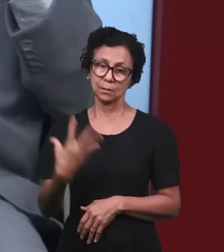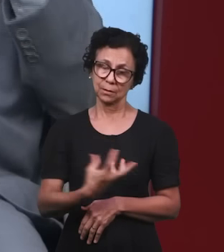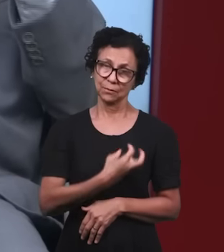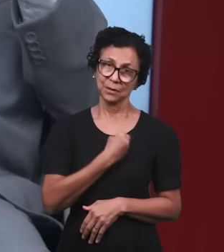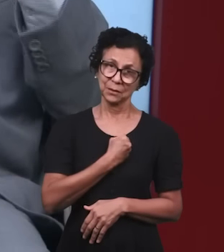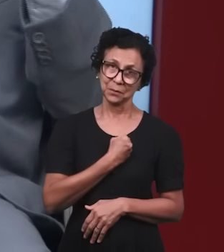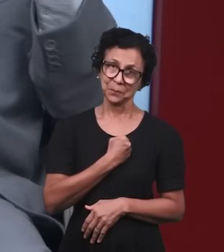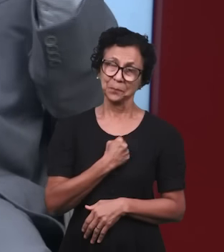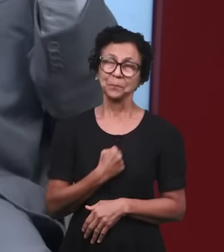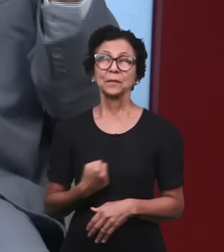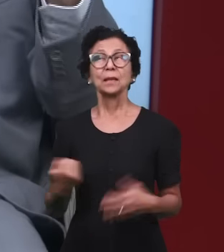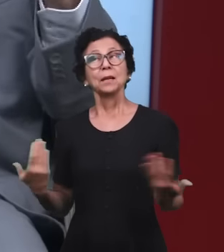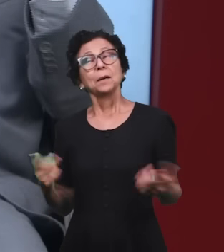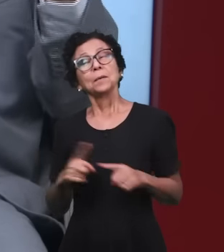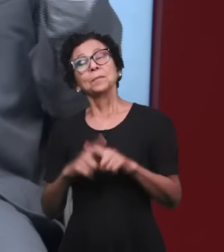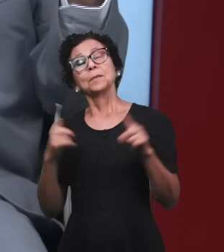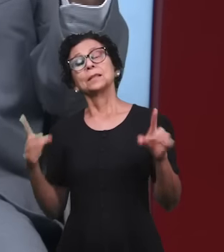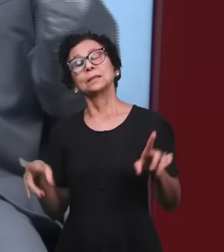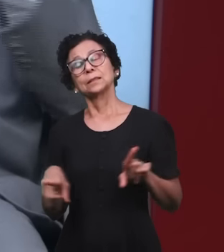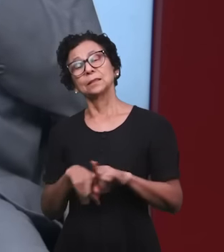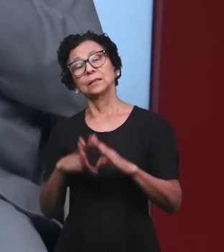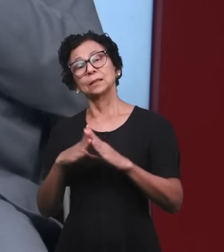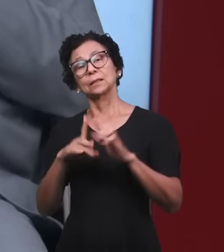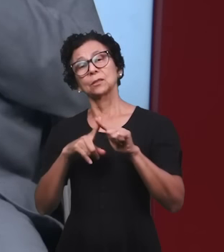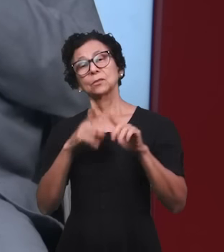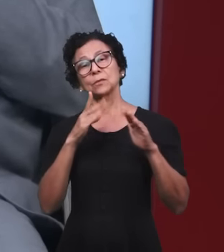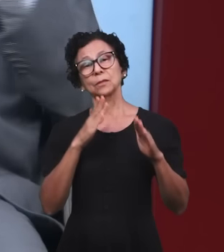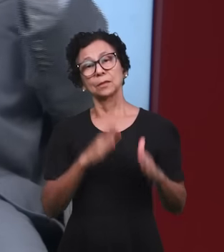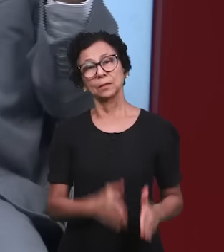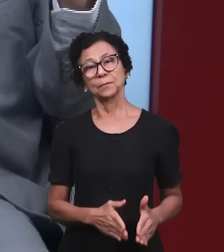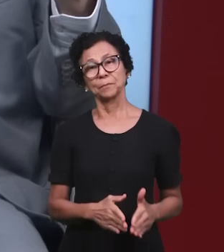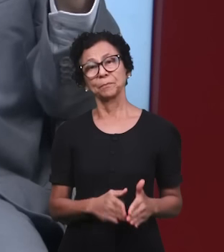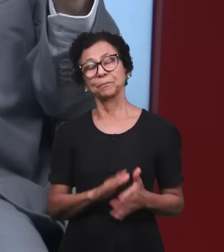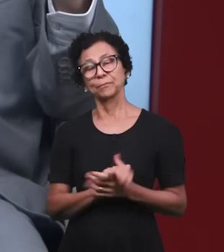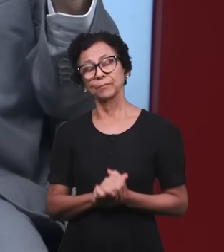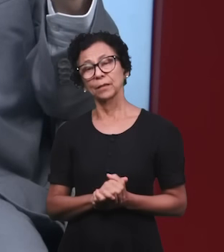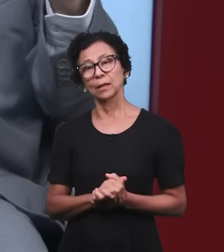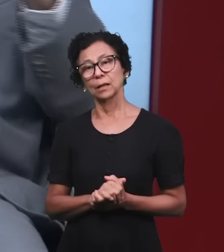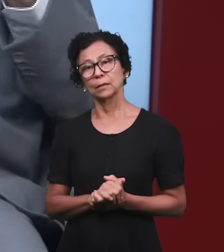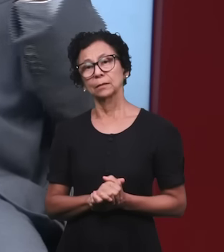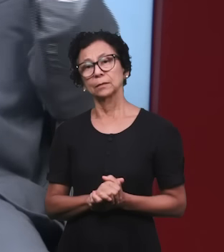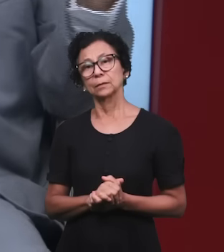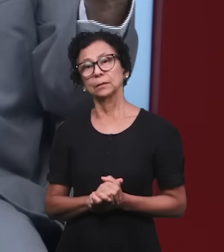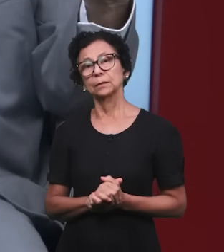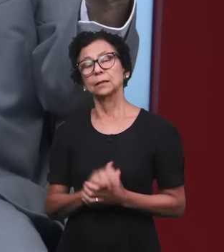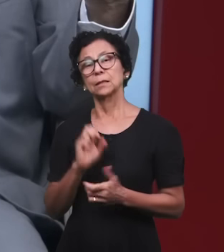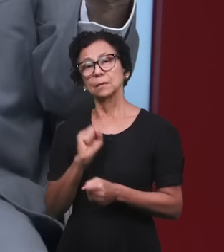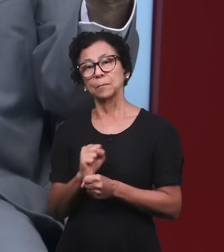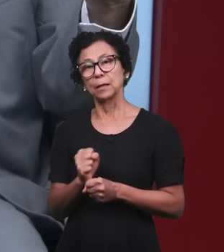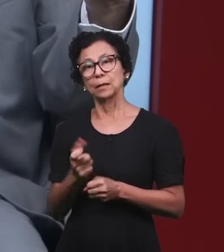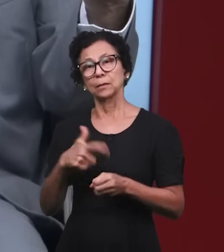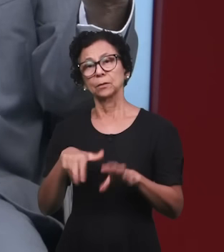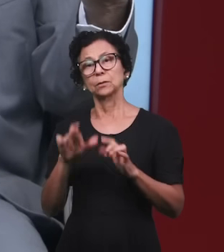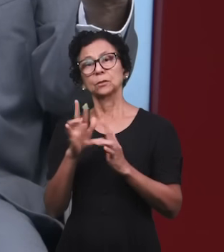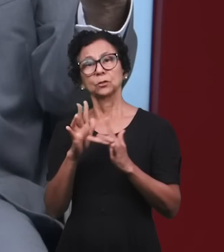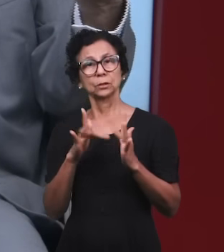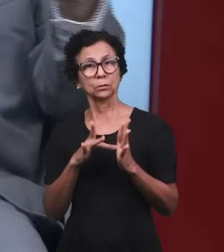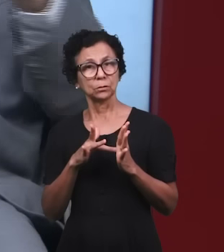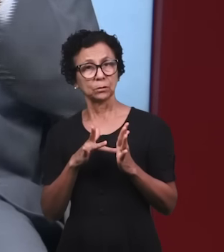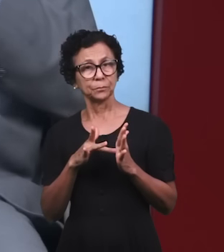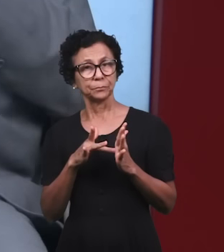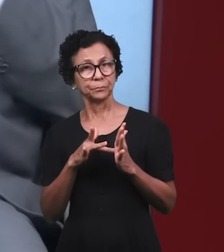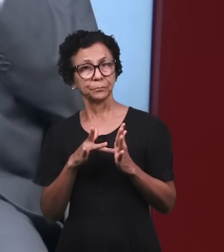espera a volta do Senhor Jesus em outro momento. Assim, ambos os povos aguardam a sua vinda.